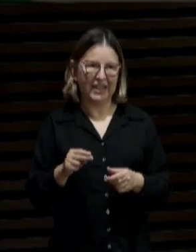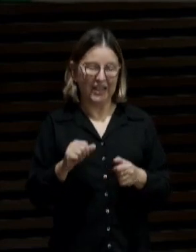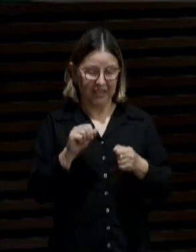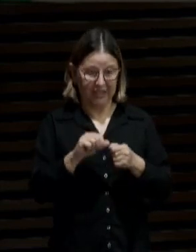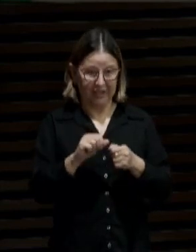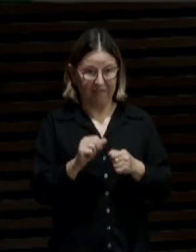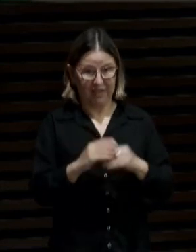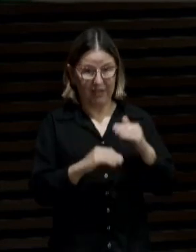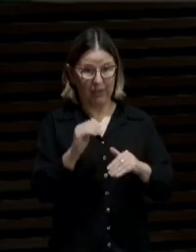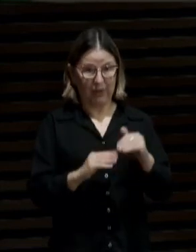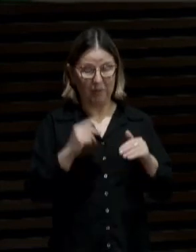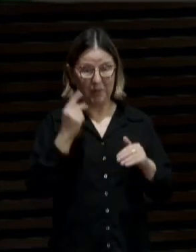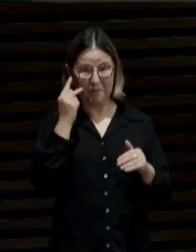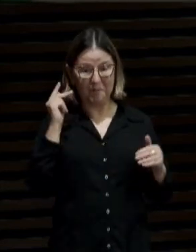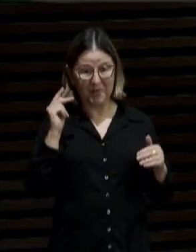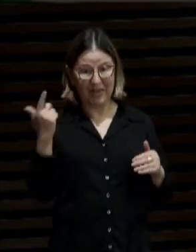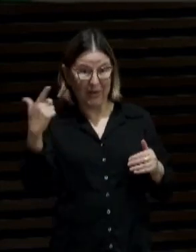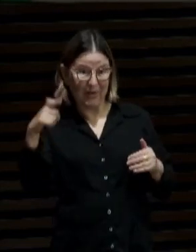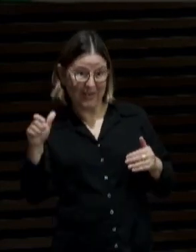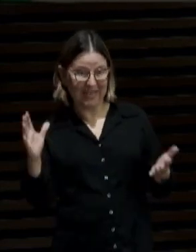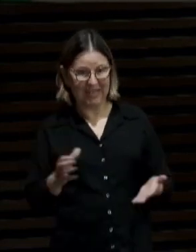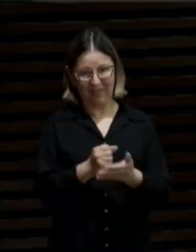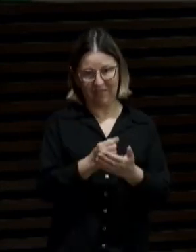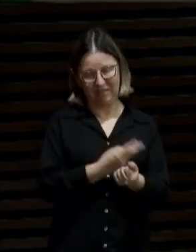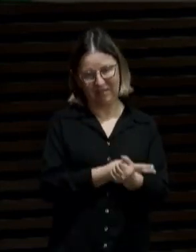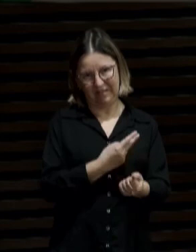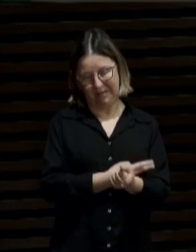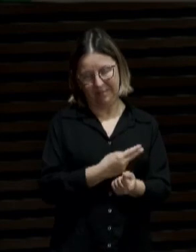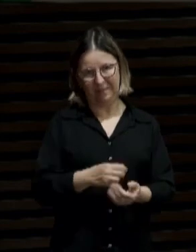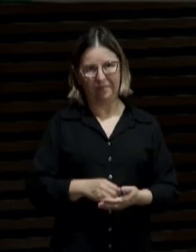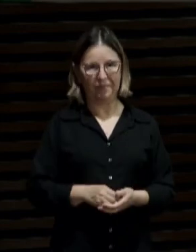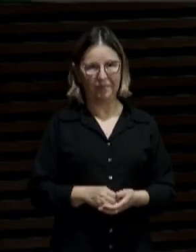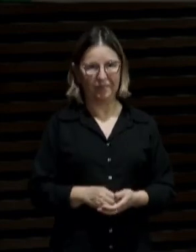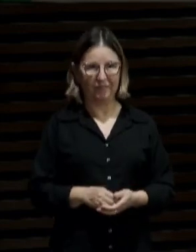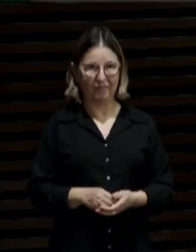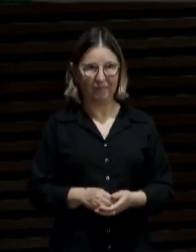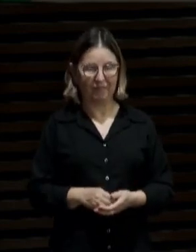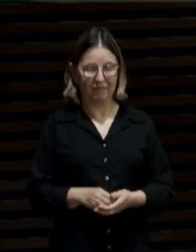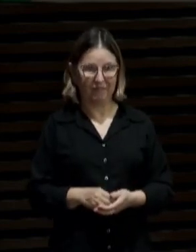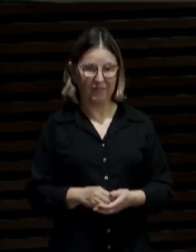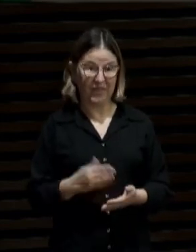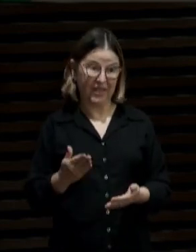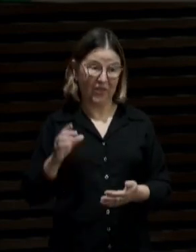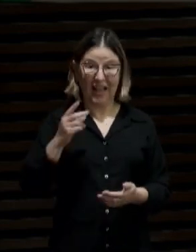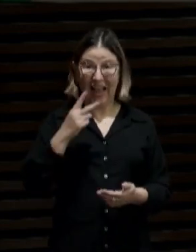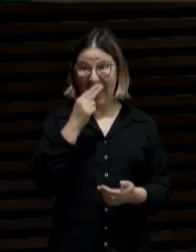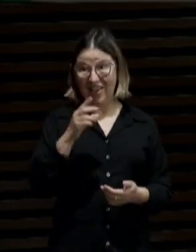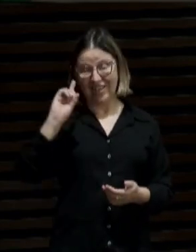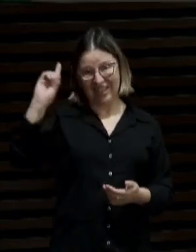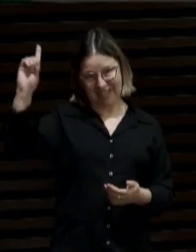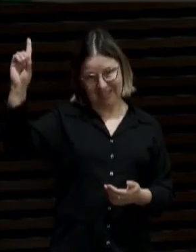paraíso. Os preceitos da lei são para que os cumpram. E a partir daí, Deus está em débito com eles. Os justificados serão